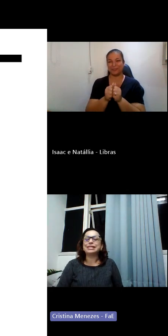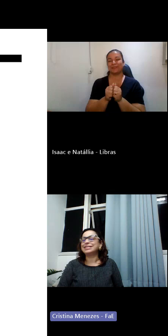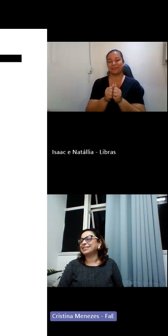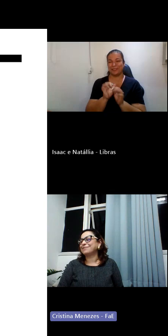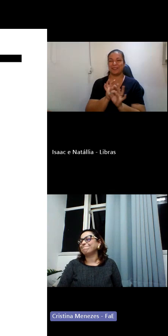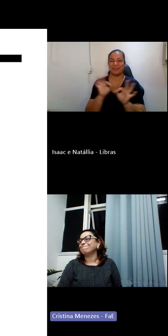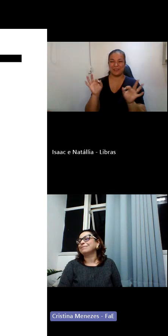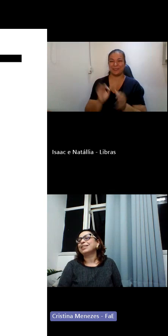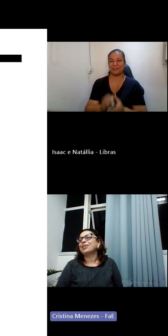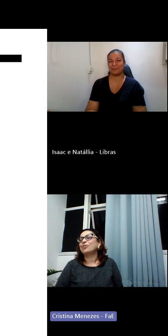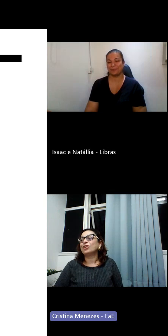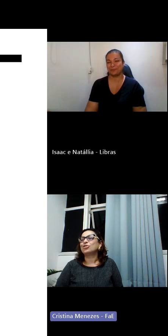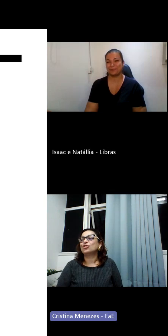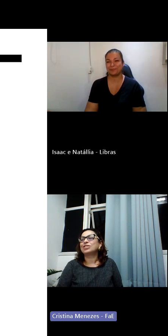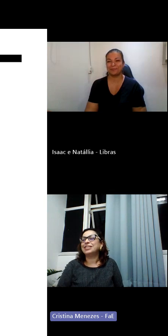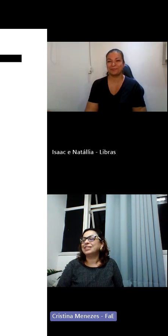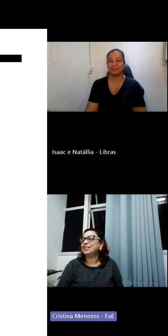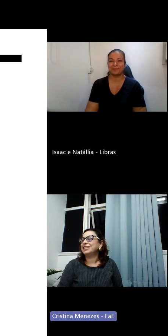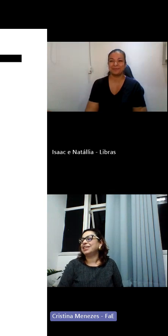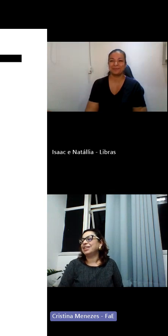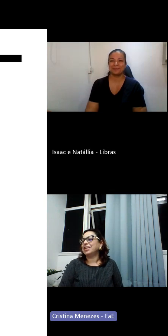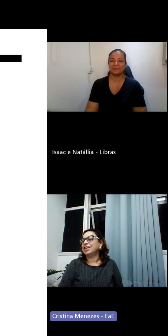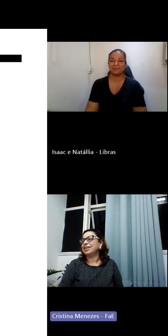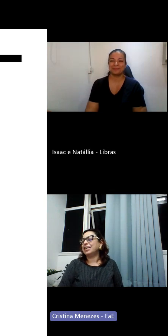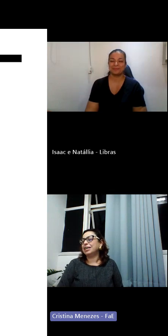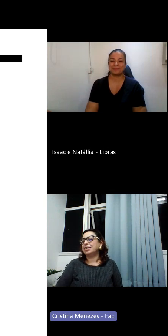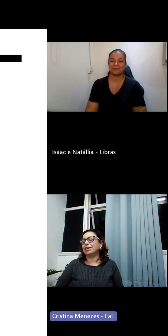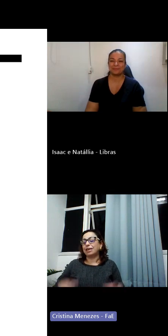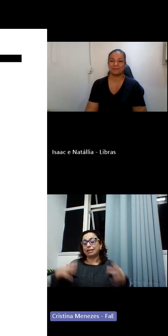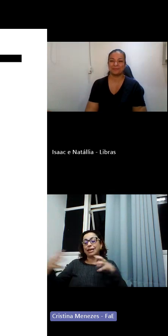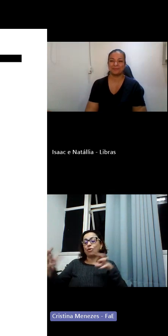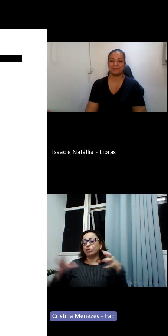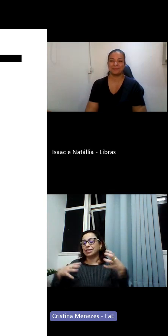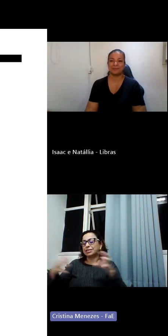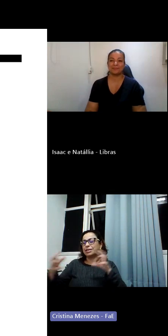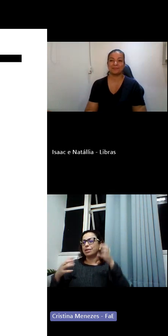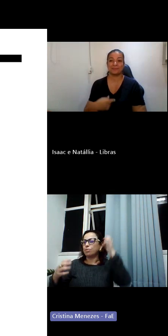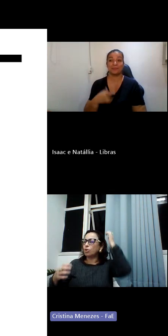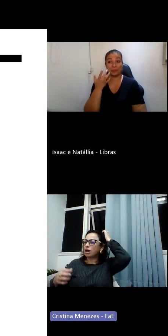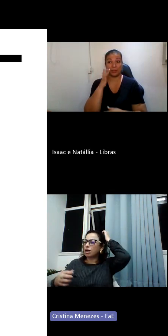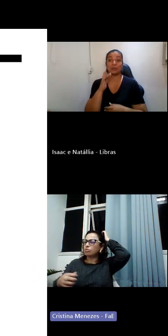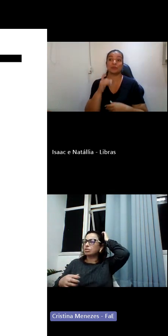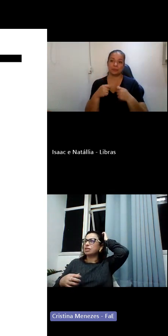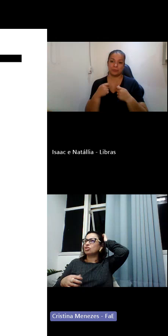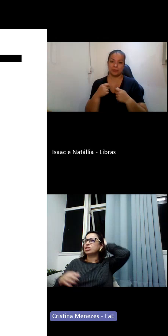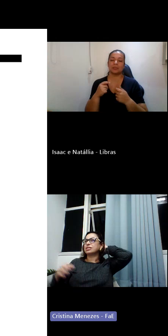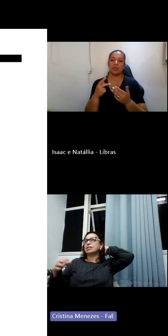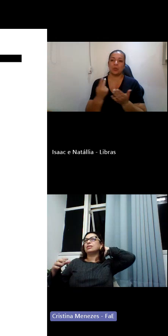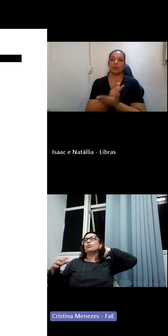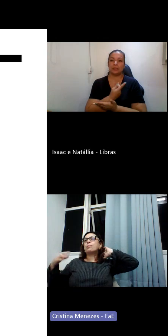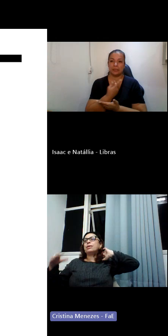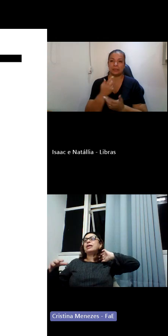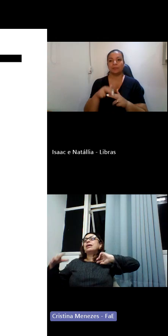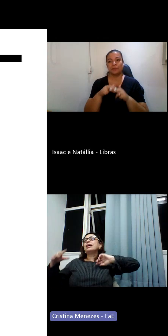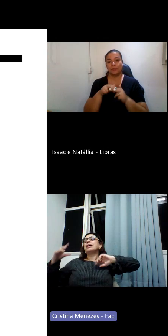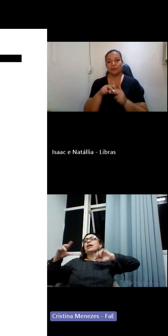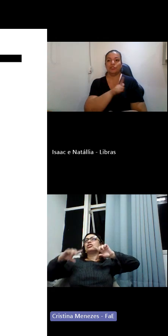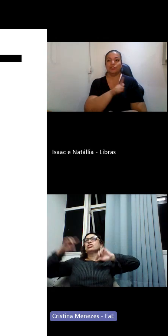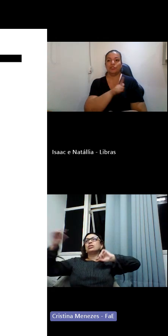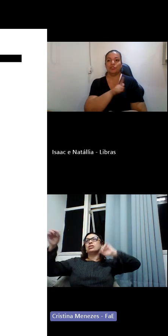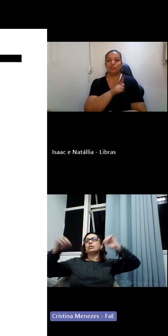ótimo, mas acho que tem que acontecer, né? Por causa da gestão, o